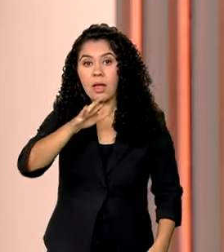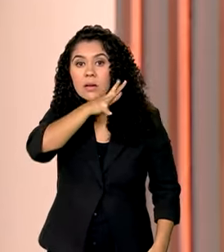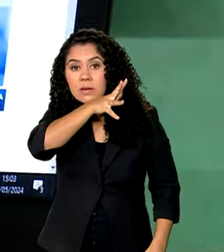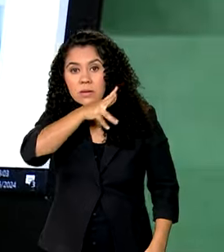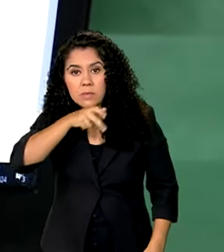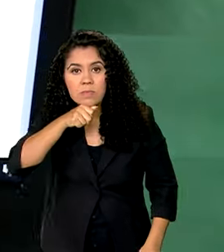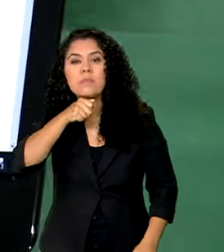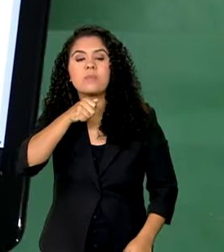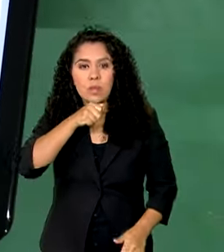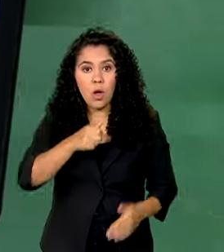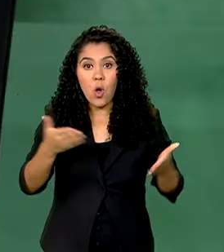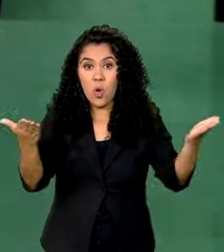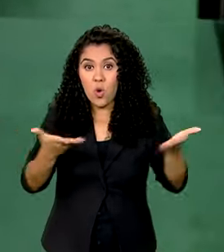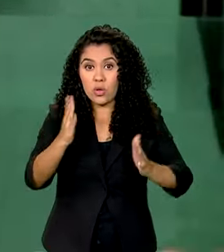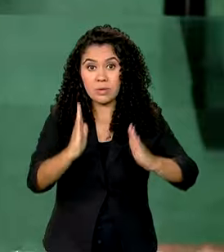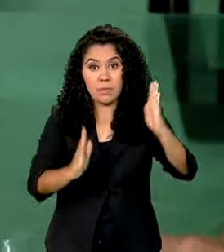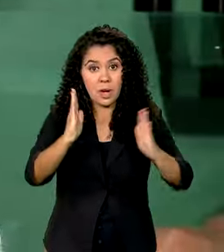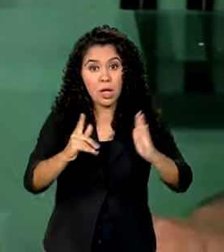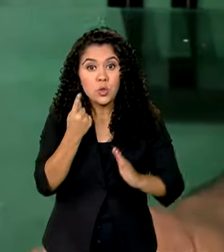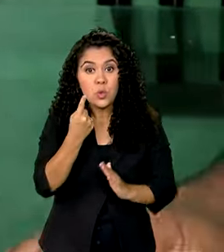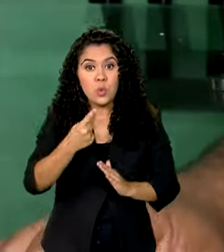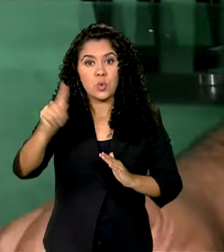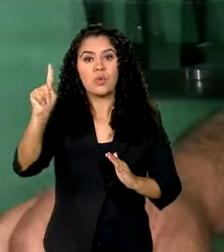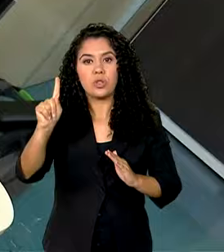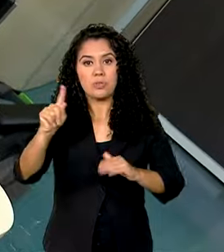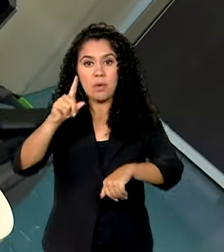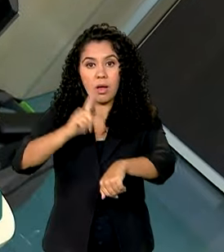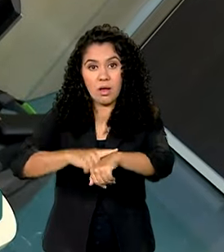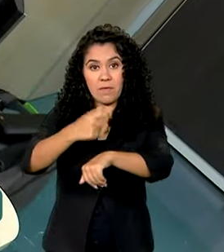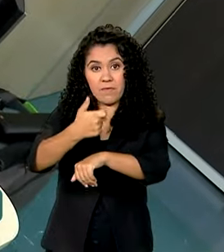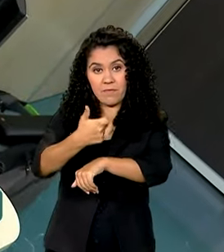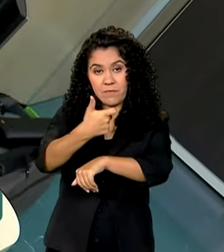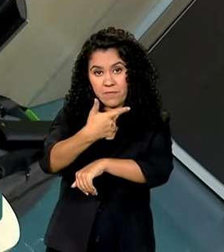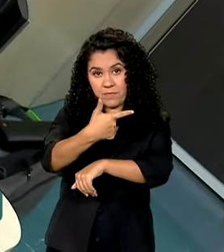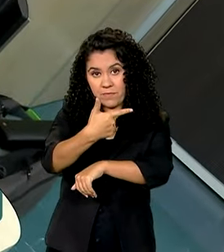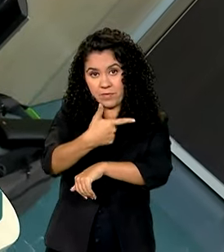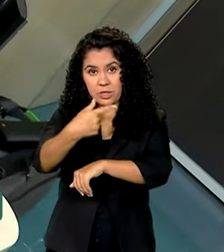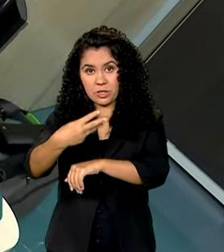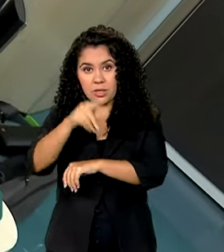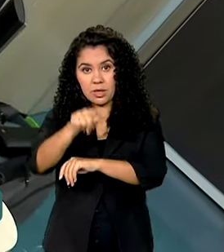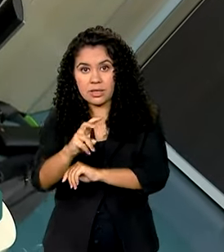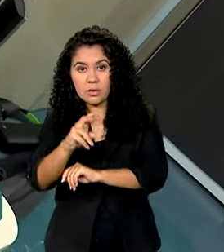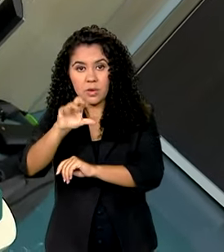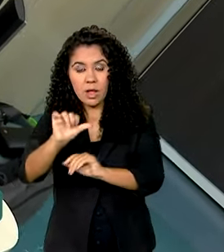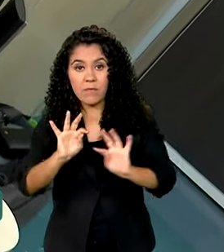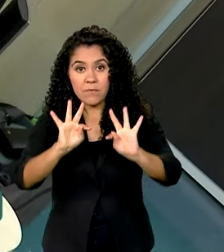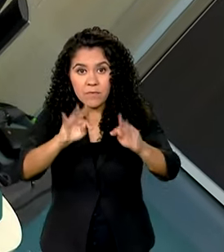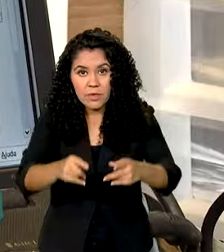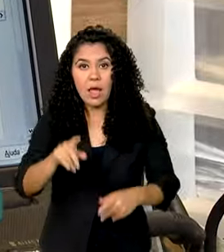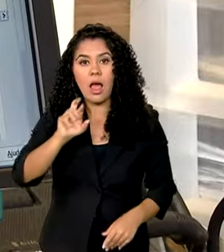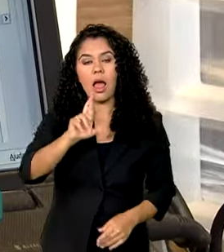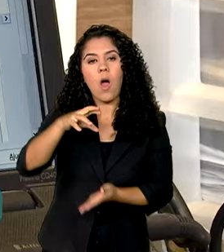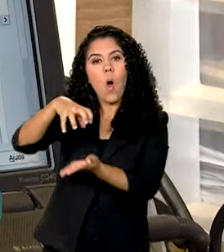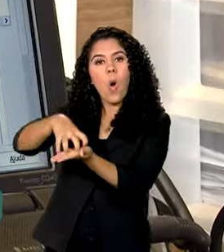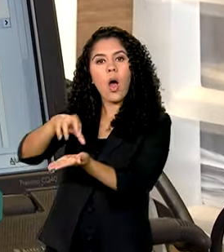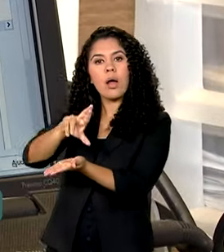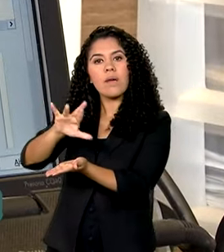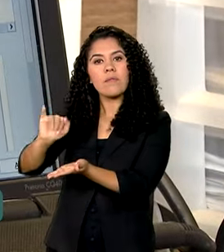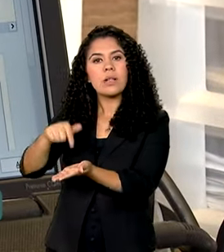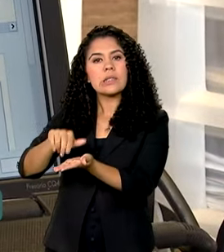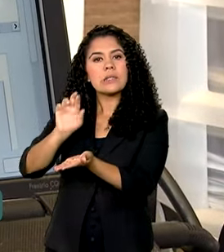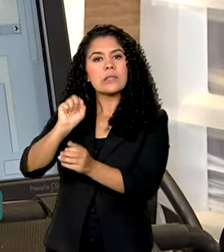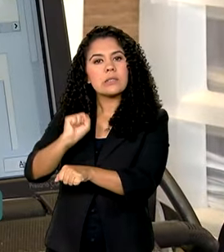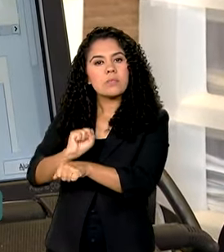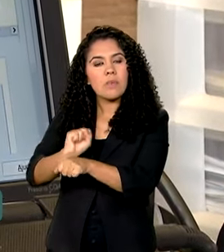termina hoje, às 23 horas e 59 minutos. A Receita Federal espera receber este ano 43 milhões